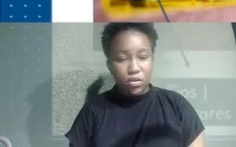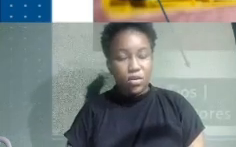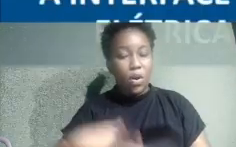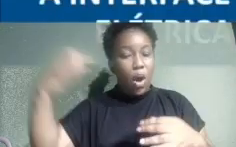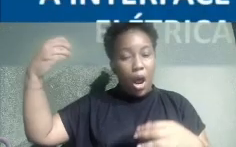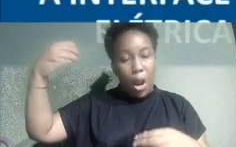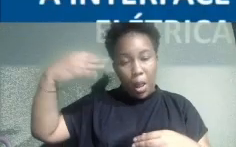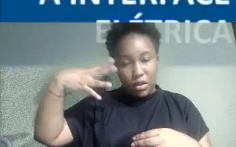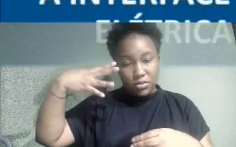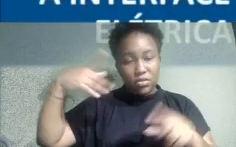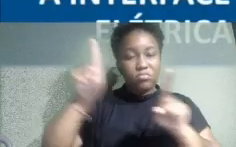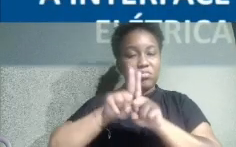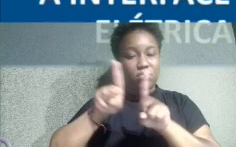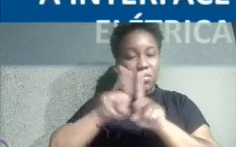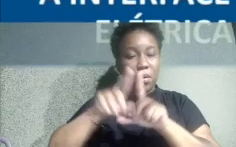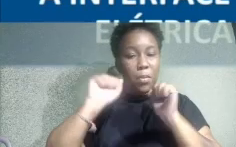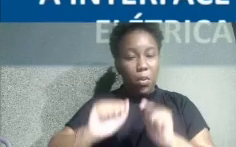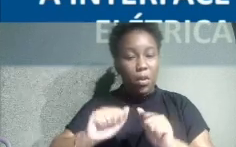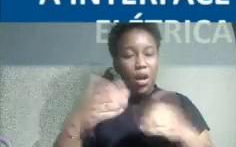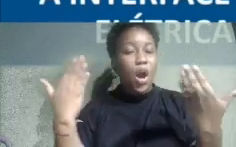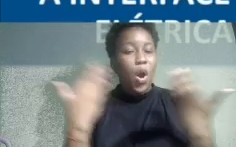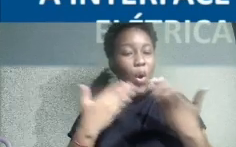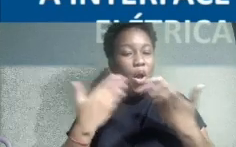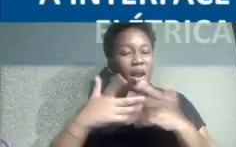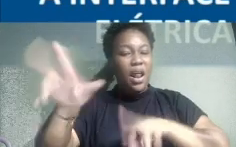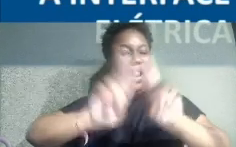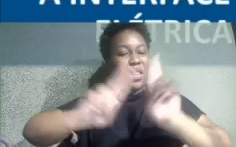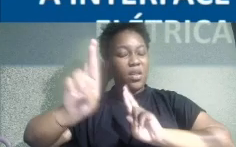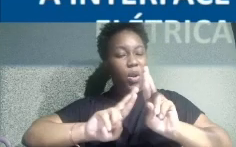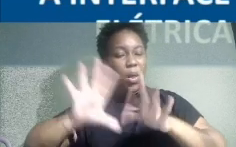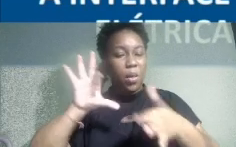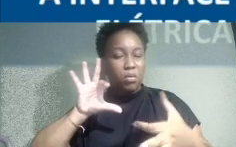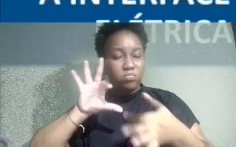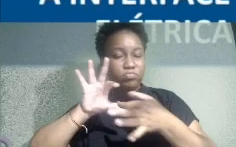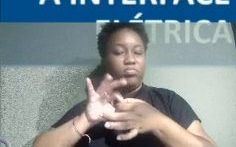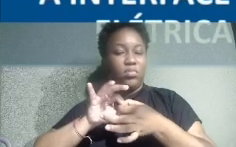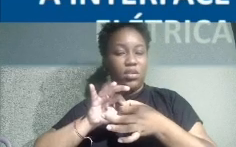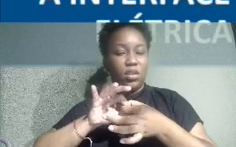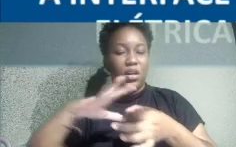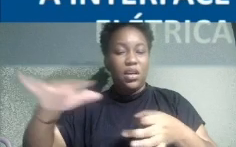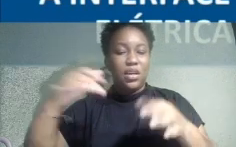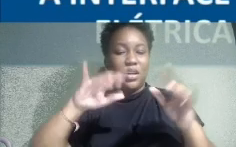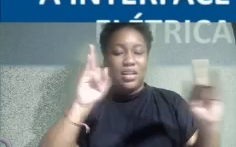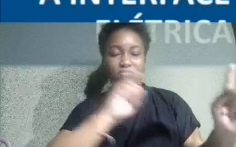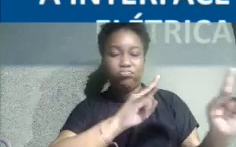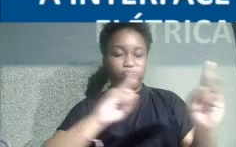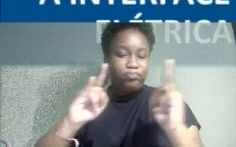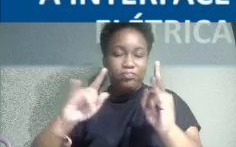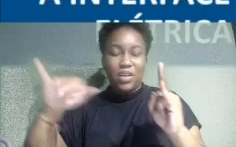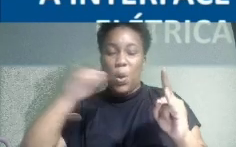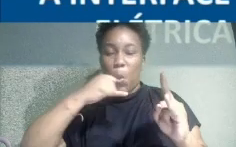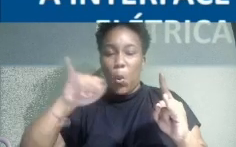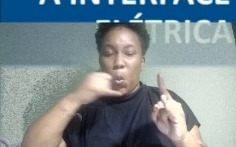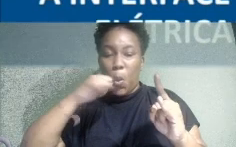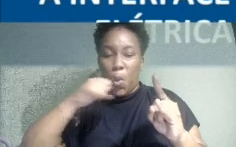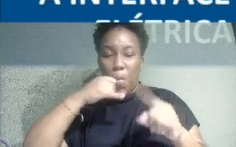lâmpada. Com relação à interface dos componentes das instalações elétricas com o projeto arquitetônico, pessoal, o que a gente precisa saber